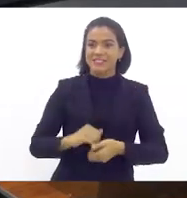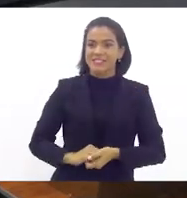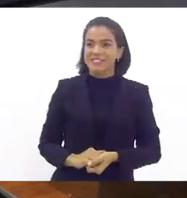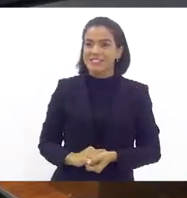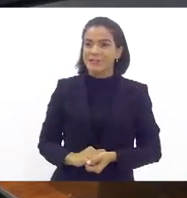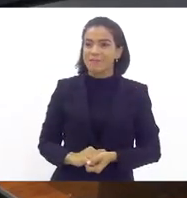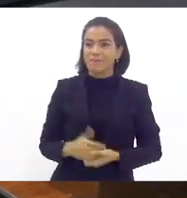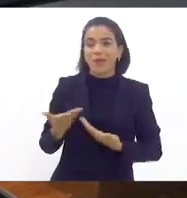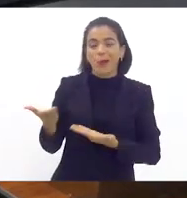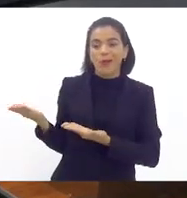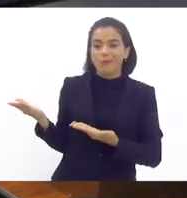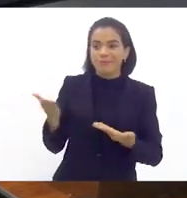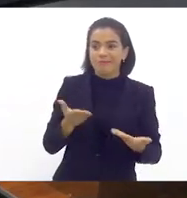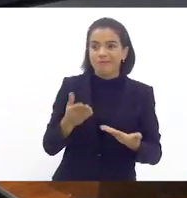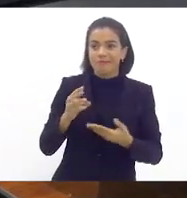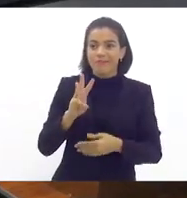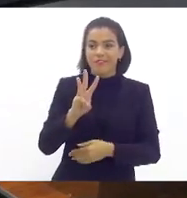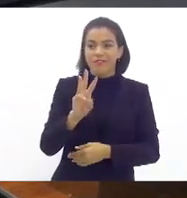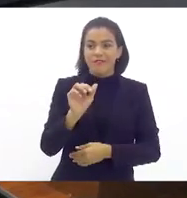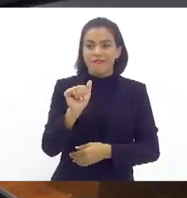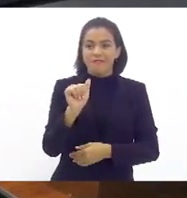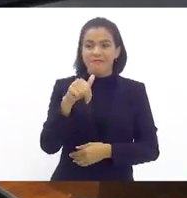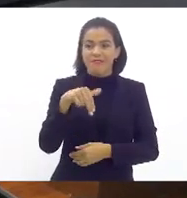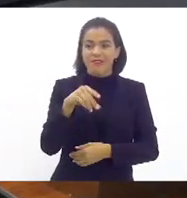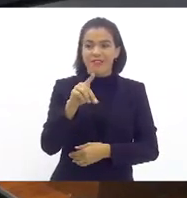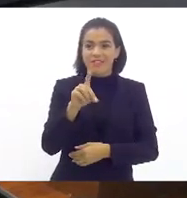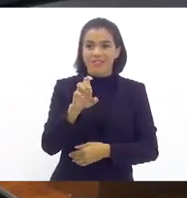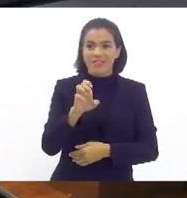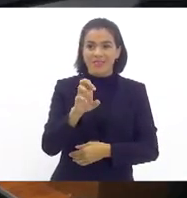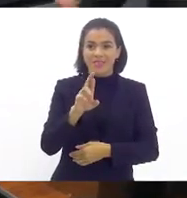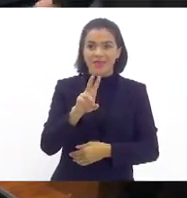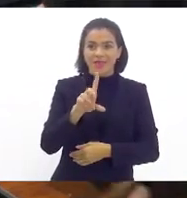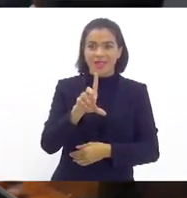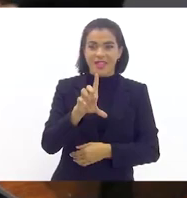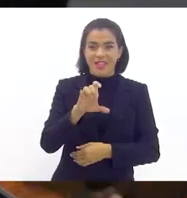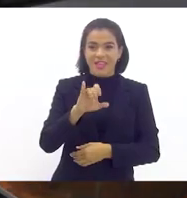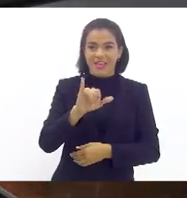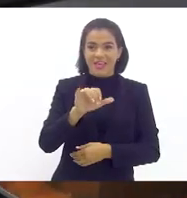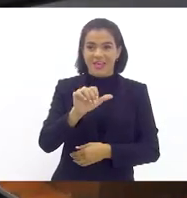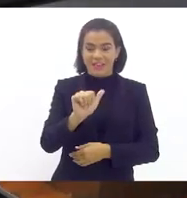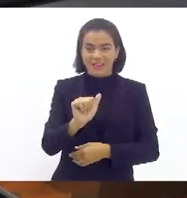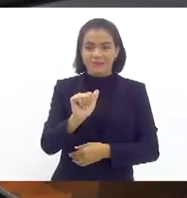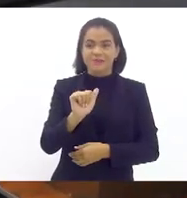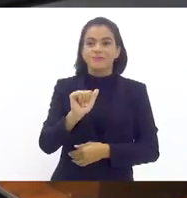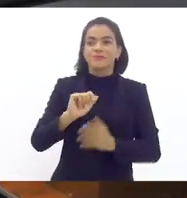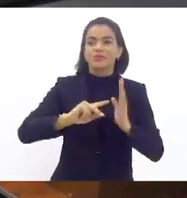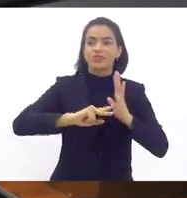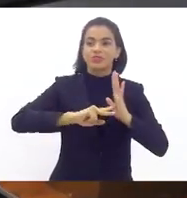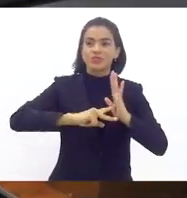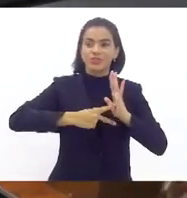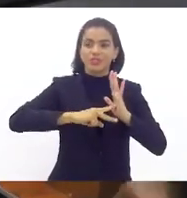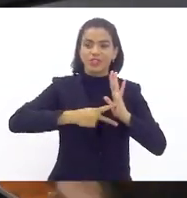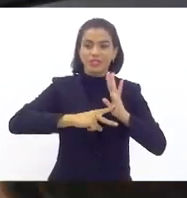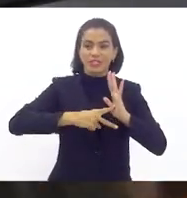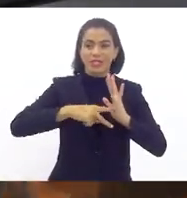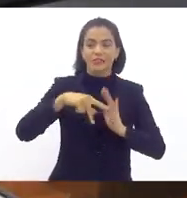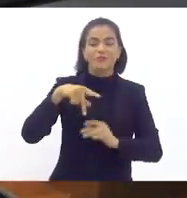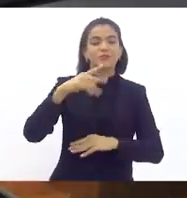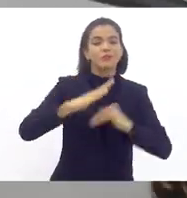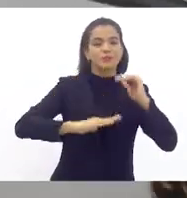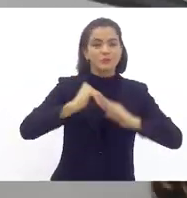Eu vou chamar a Wanderleia, a Guiar, que é guerreira do Sindicato Estadual dos Profissionais de Educação,